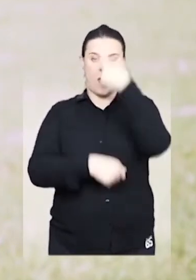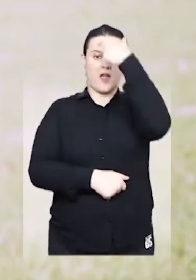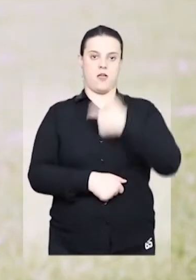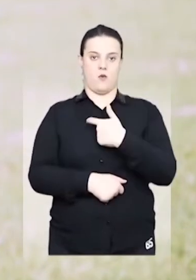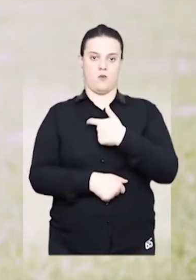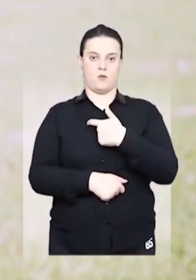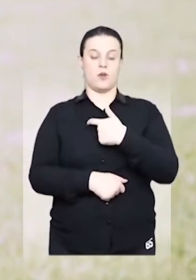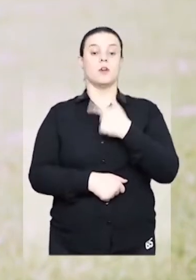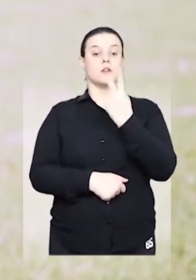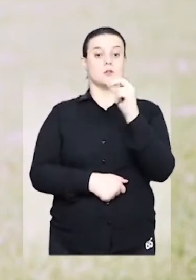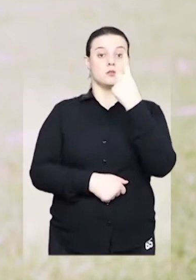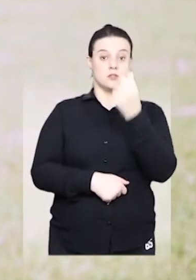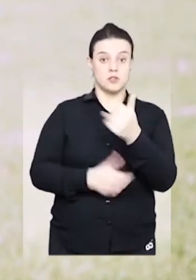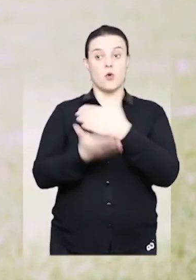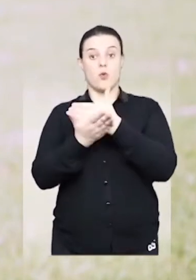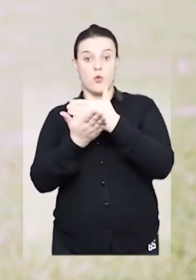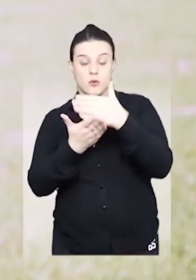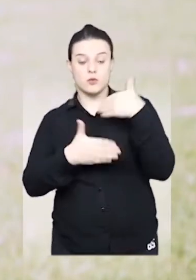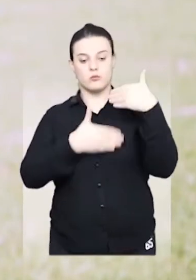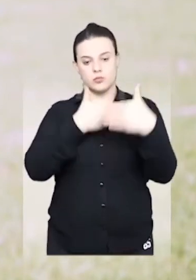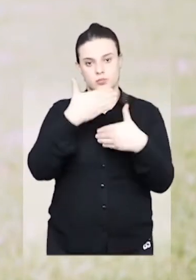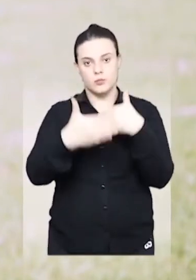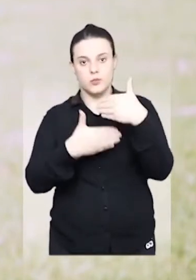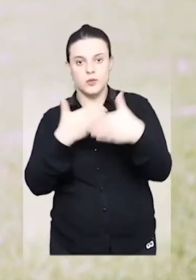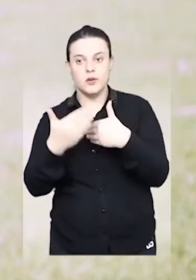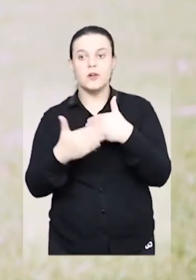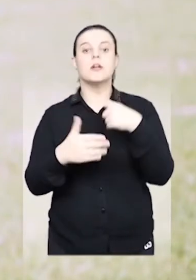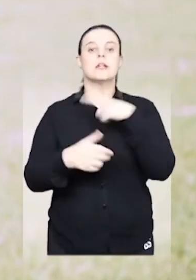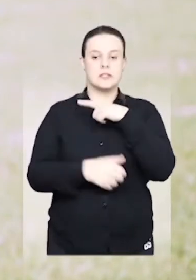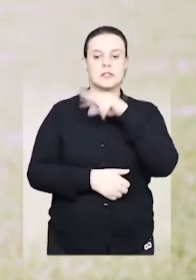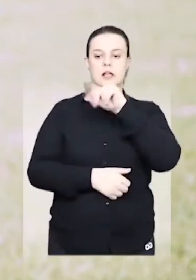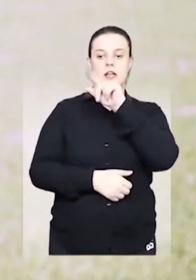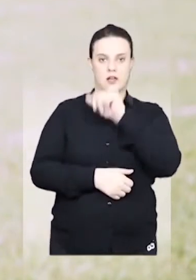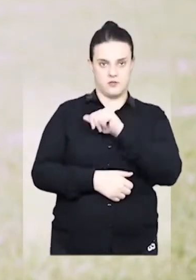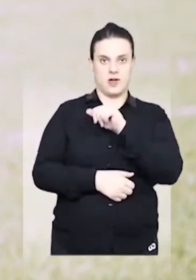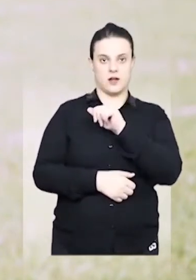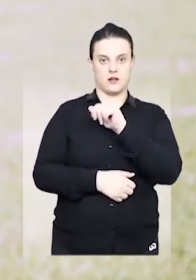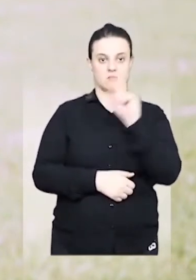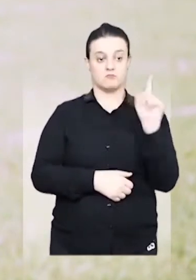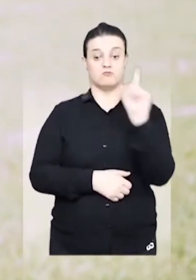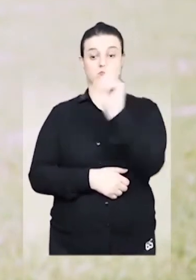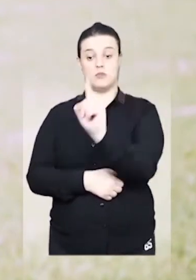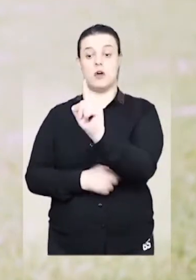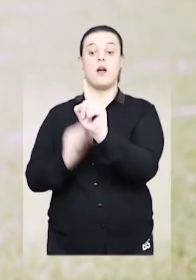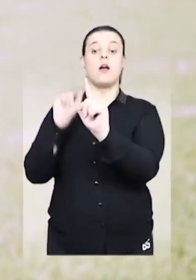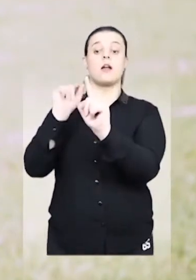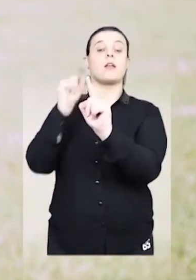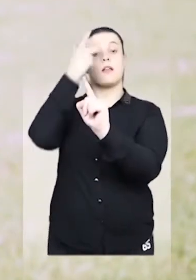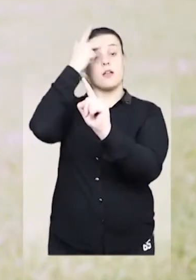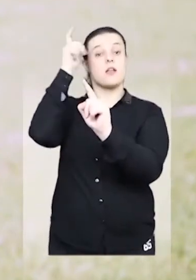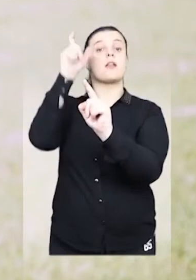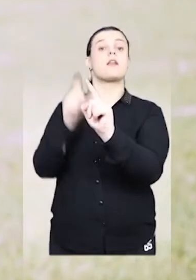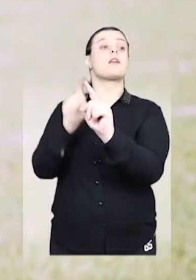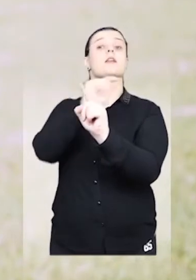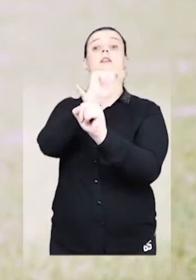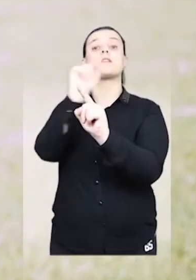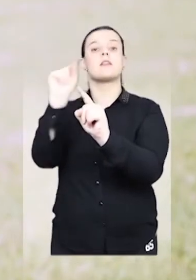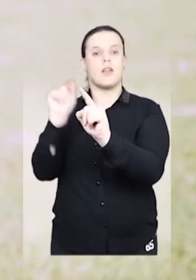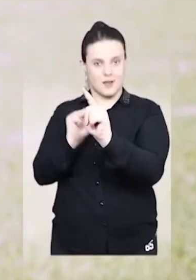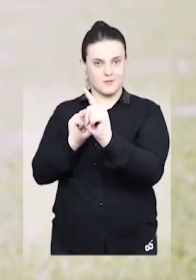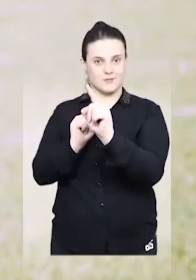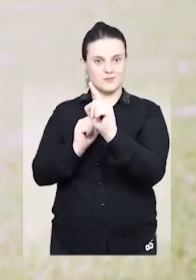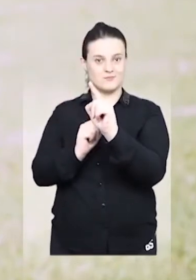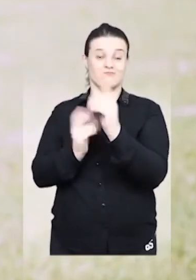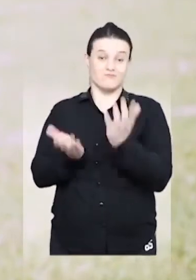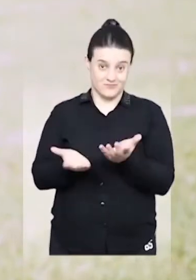você. Então, em 2016, começou a trajetória de: temos a vaga para representar, alguém vai assumir essa vaga. Agora a questão